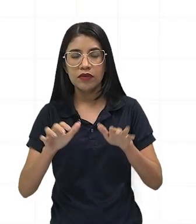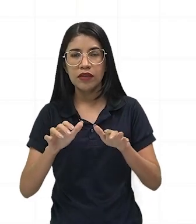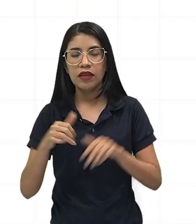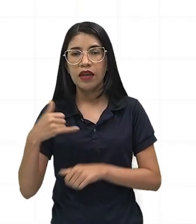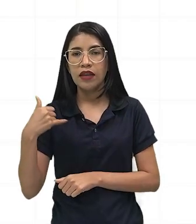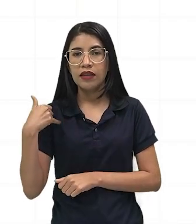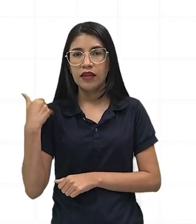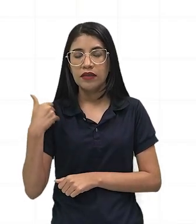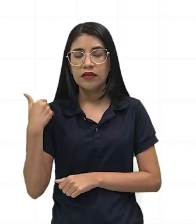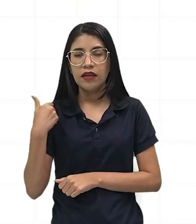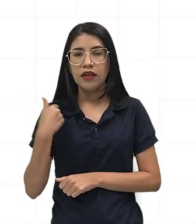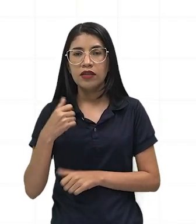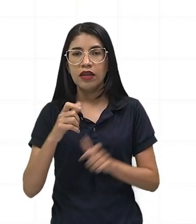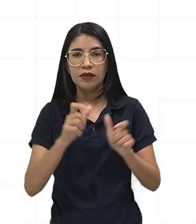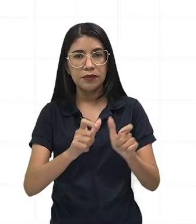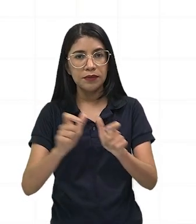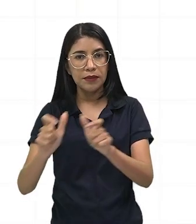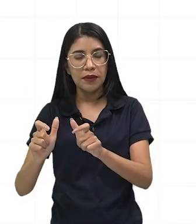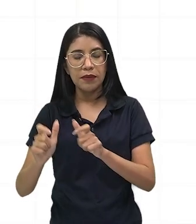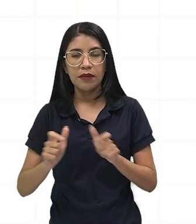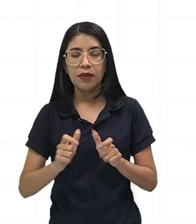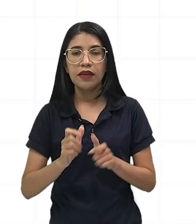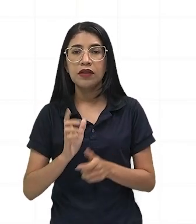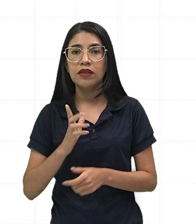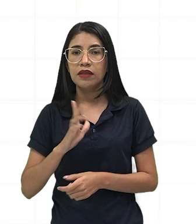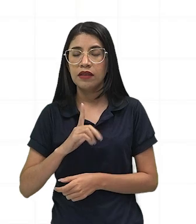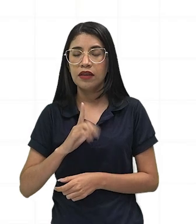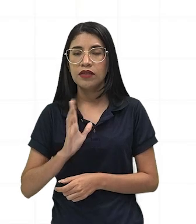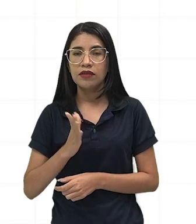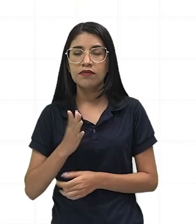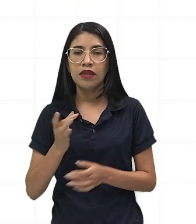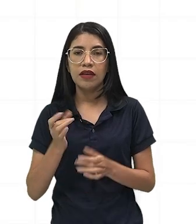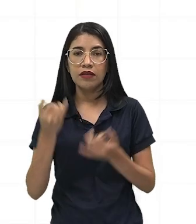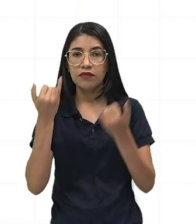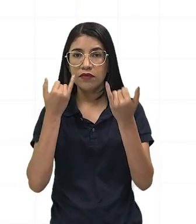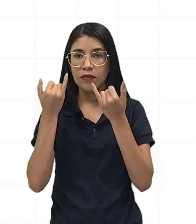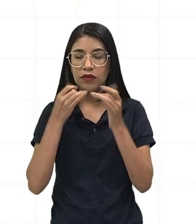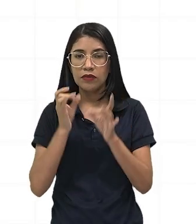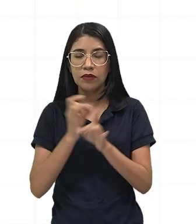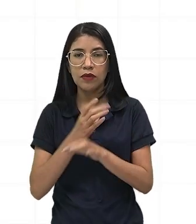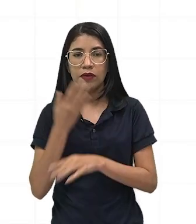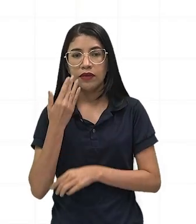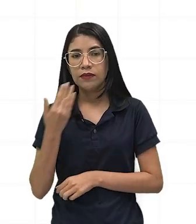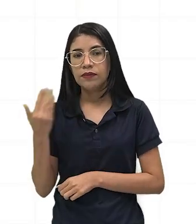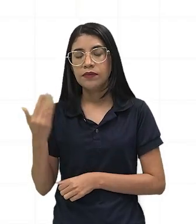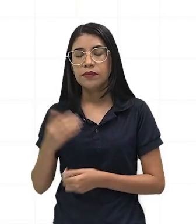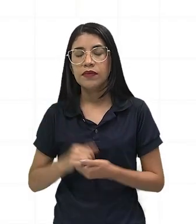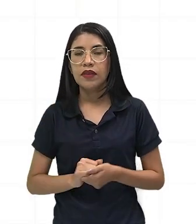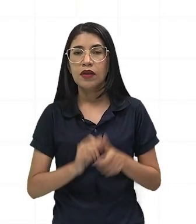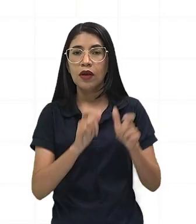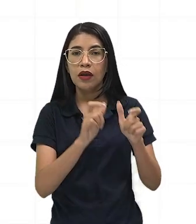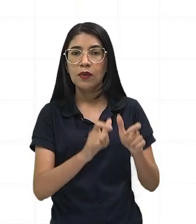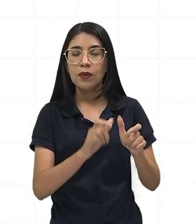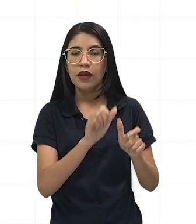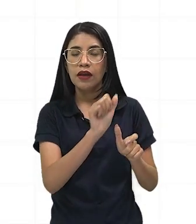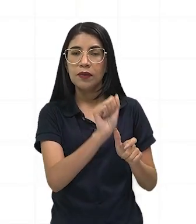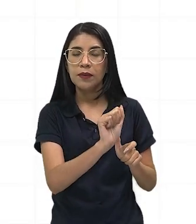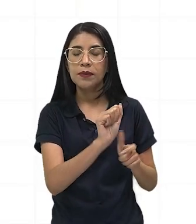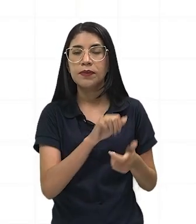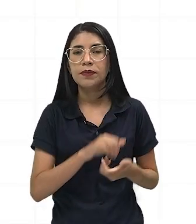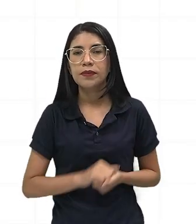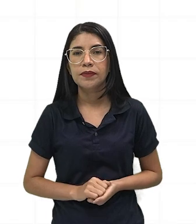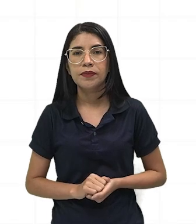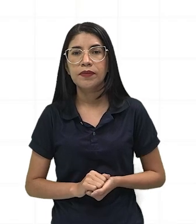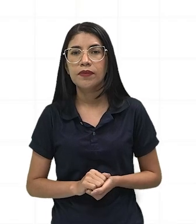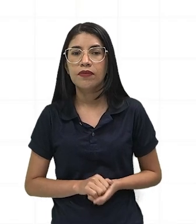cada bairro. Então já estão com os dados e está aqui os dados, né? Nós temos aí, ó, bairro A. E aí,